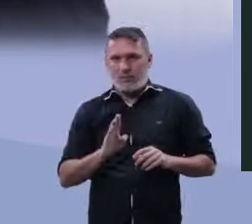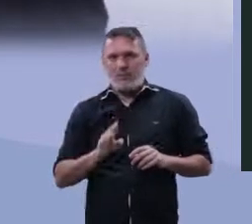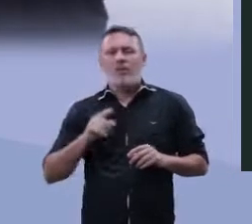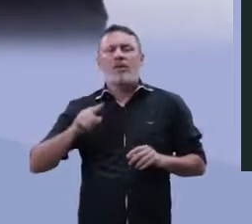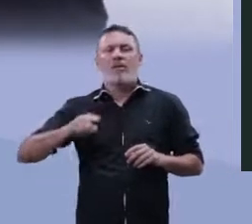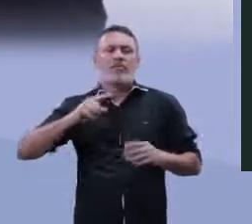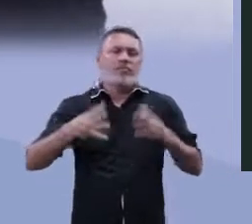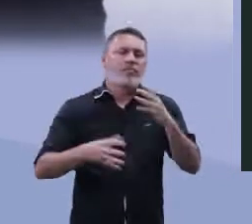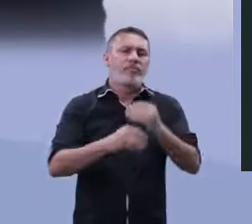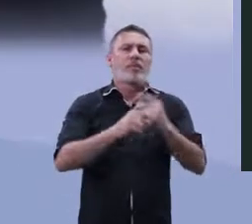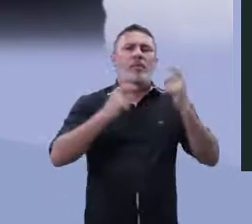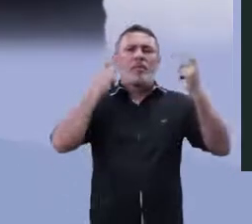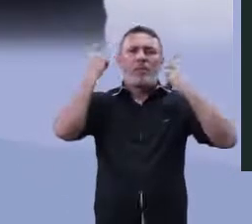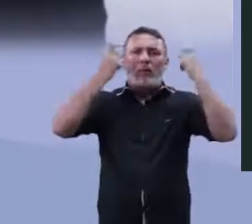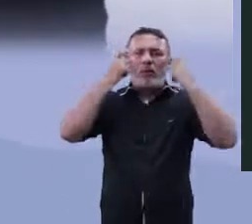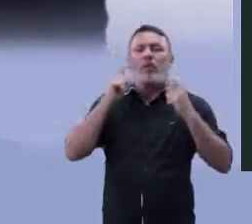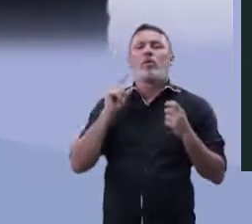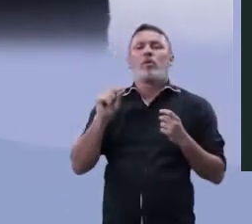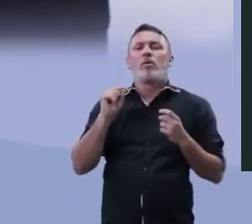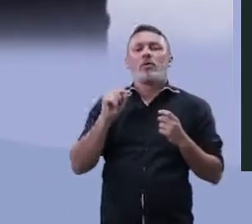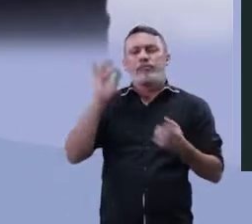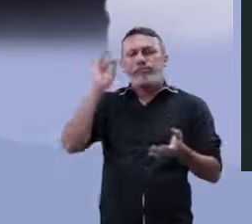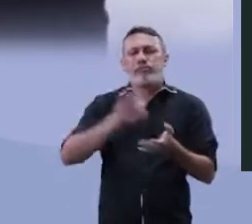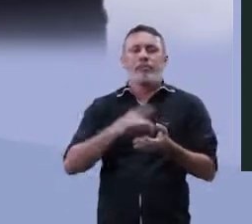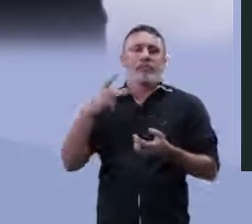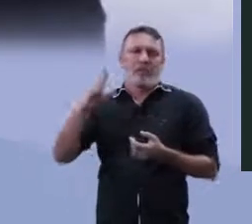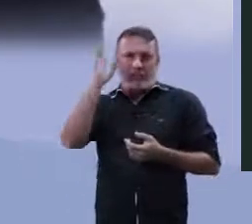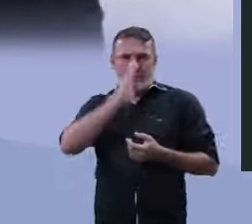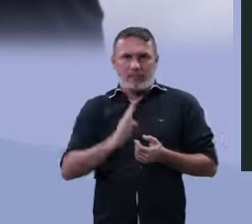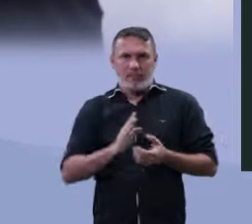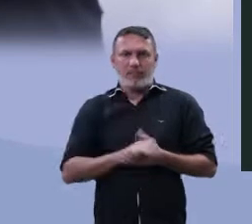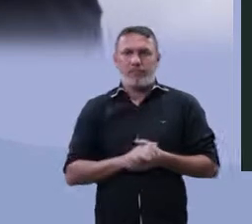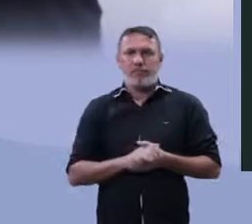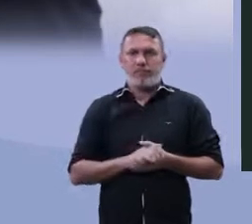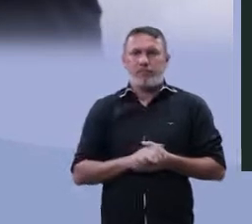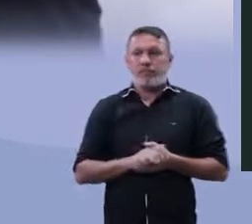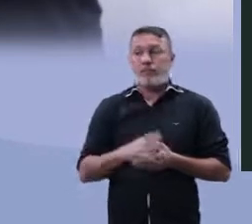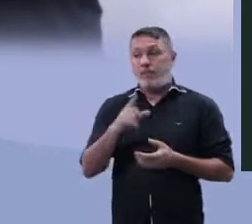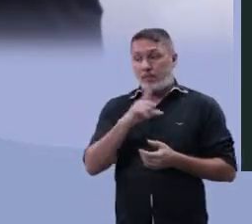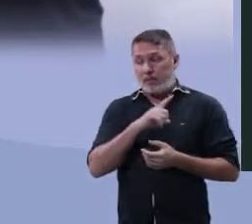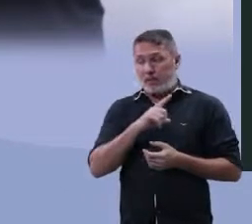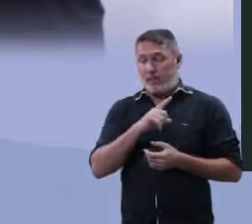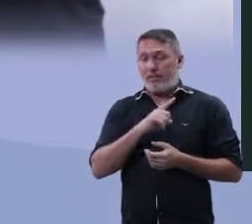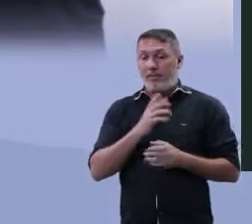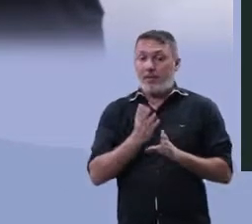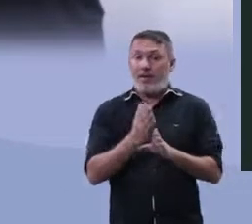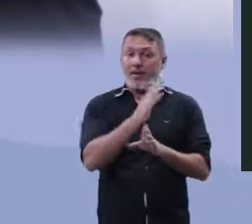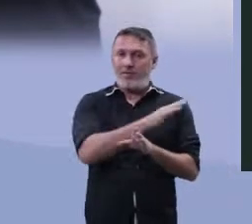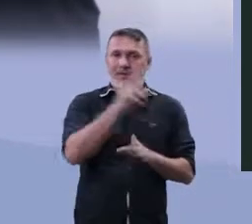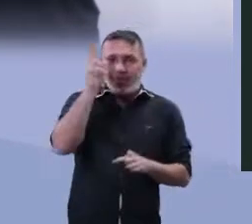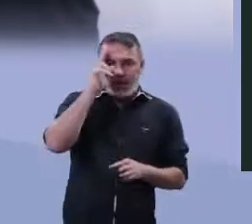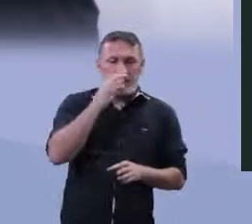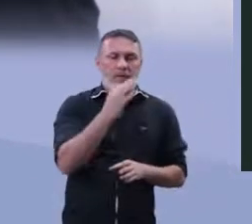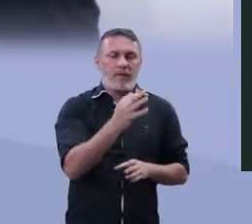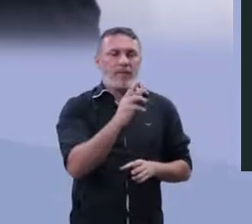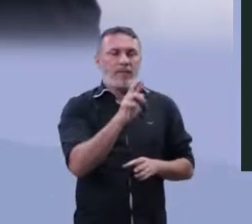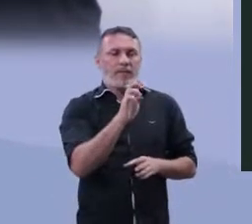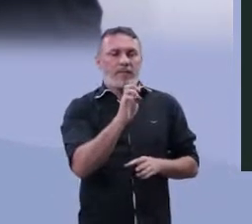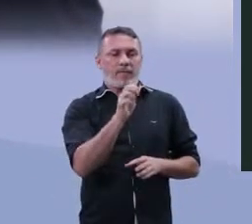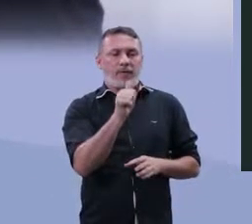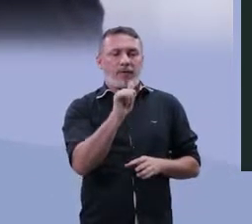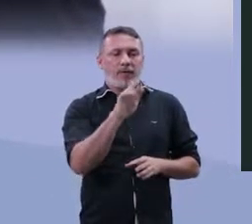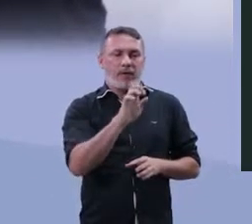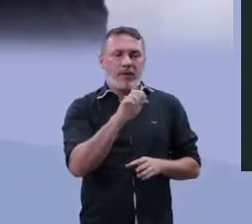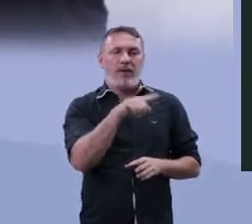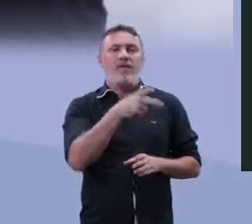raízes do Brasil, ele está preocupado exatamente com as origens desse país. E o Sérgio Buarque, né, se o Freire trouxe para a